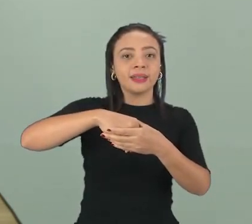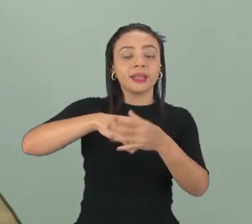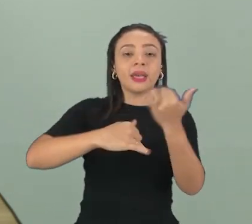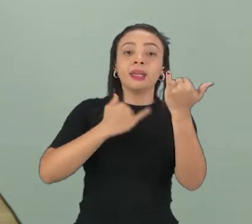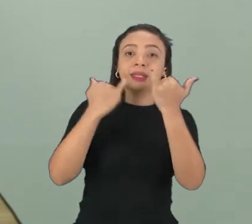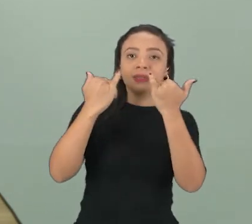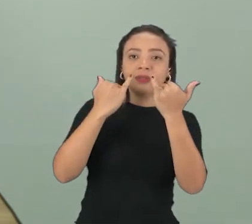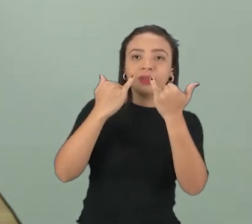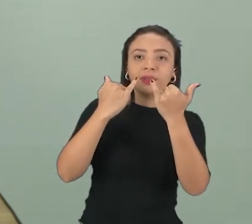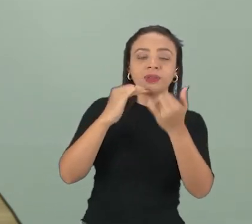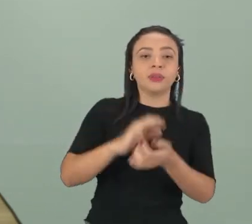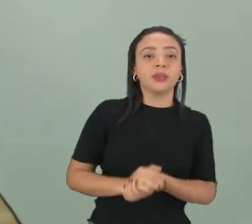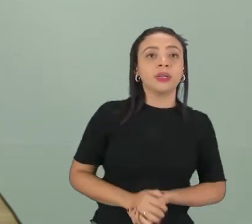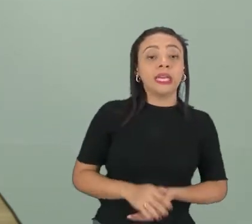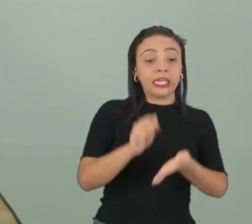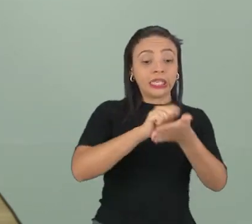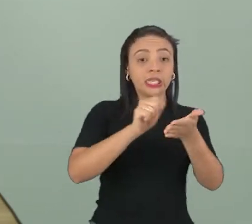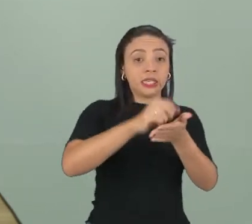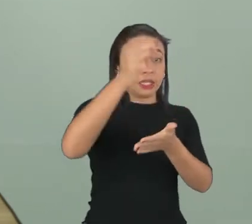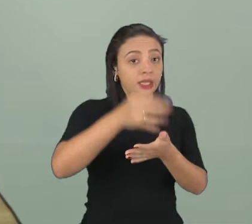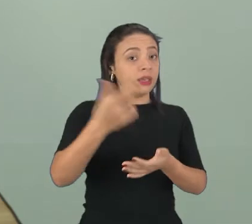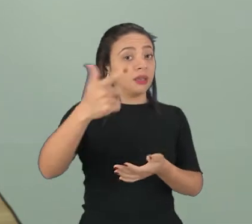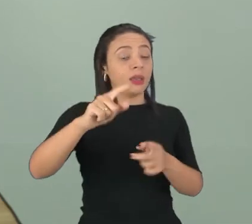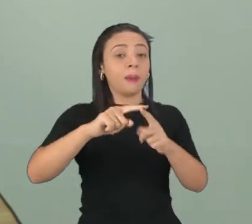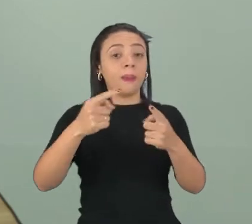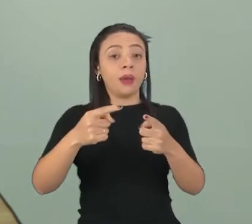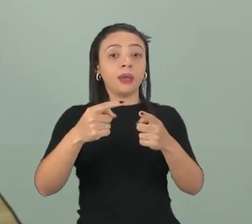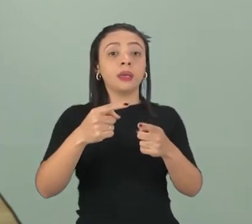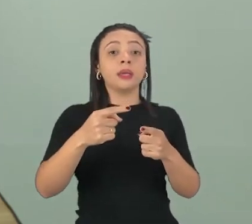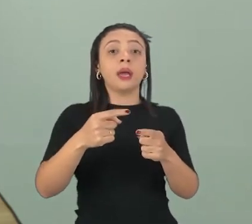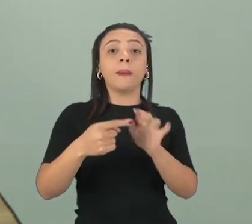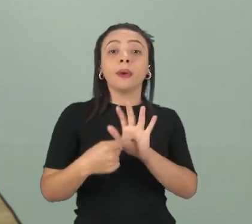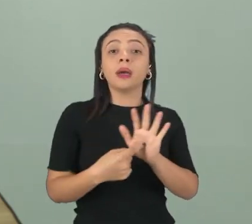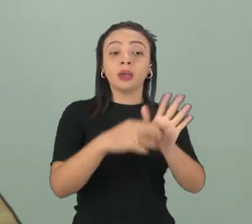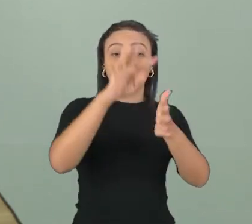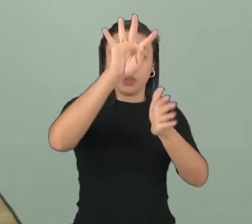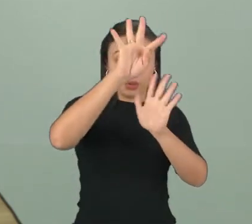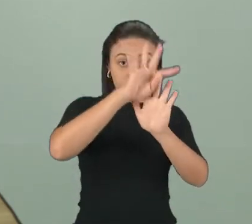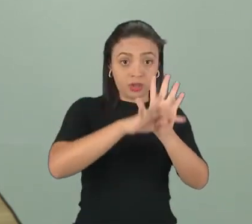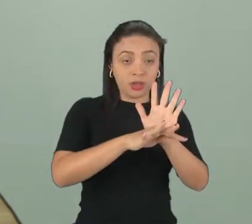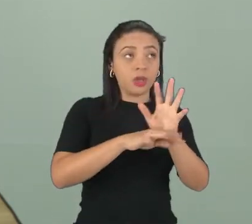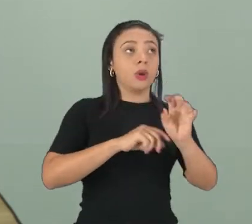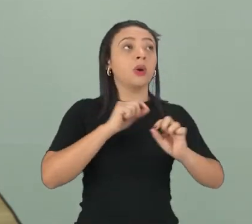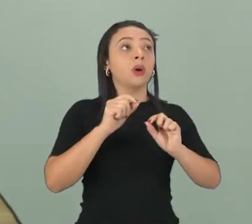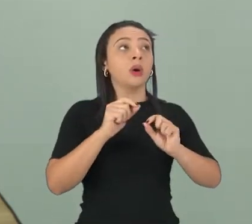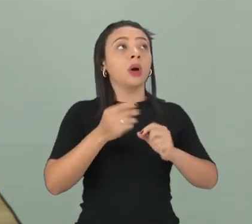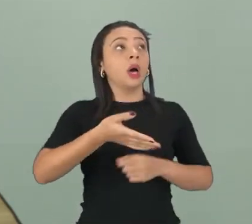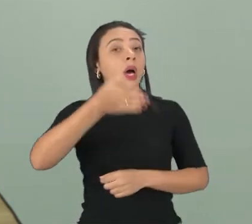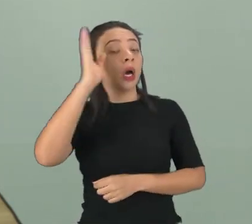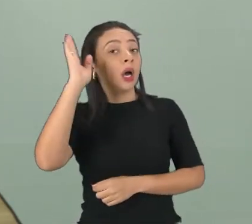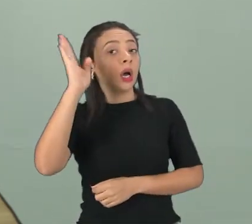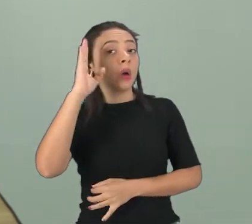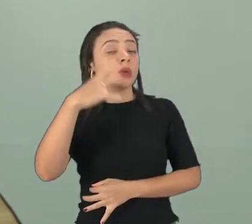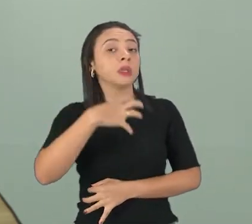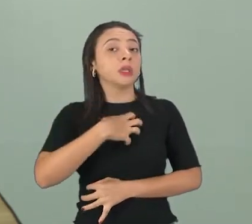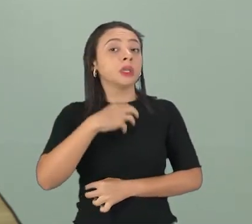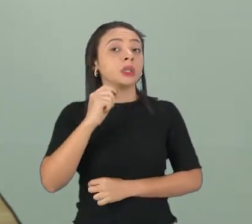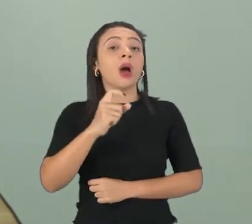nas informações, que demonstram por meio do texto que a gente leu que o burro estava